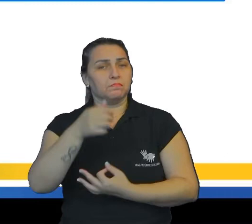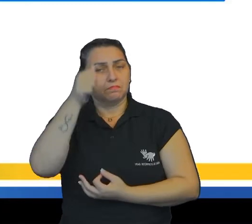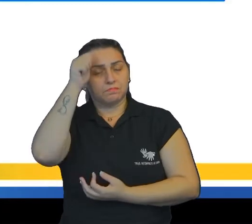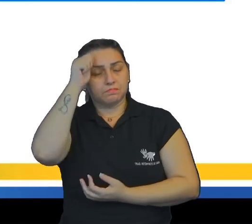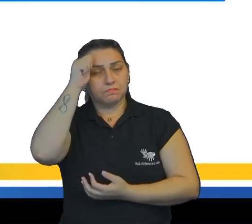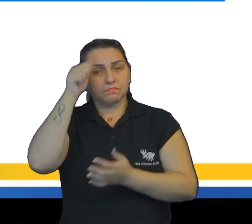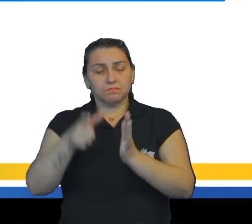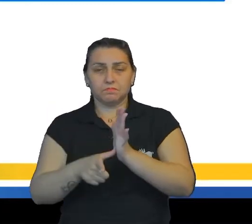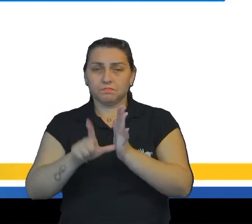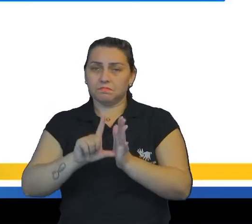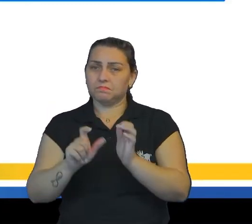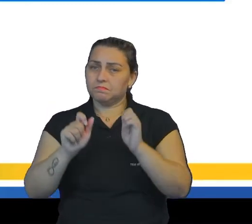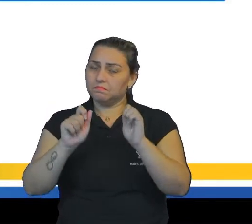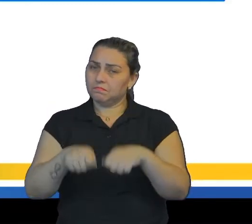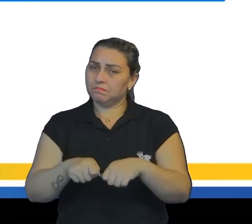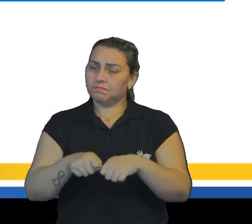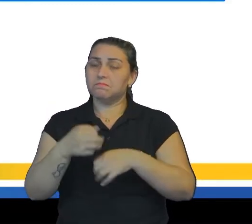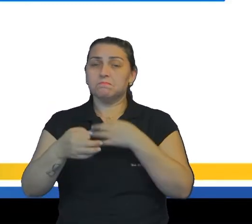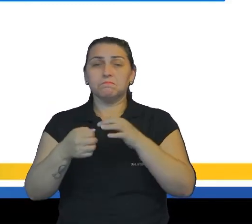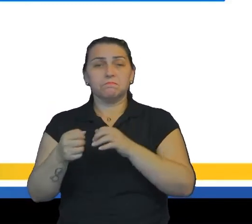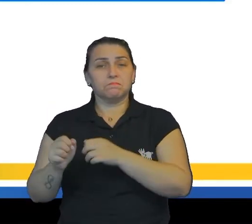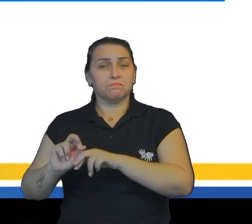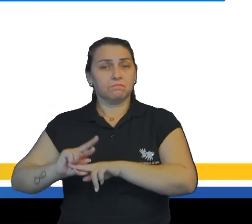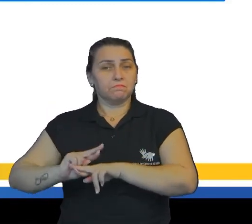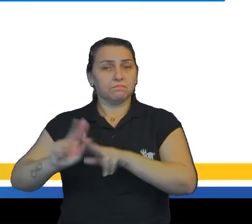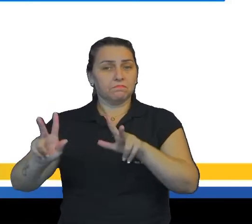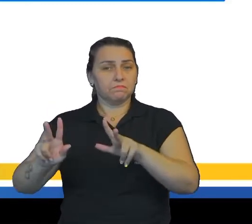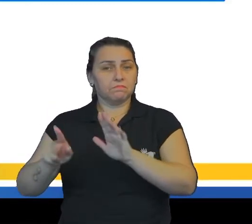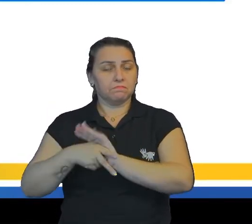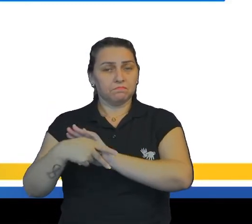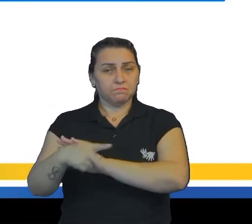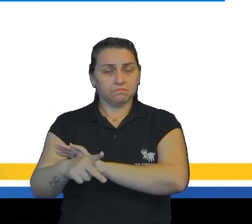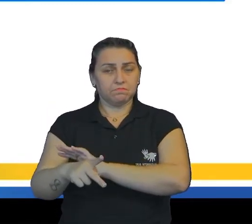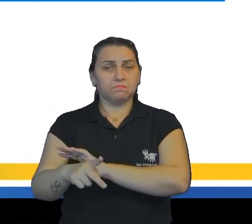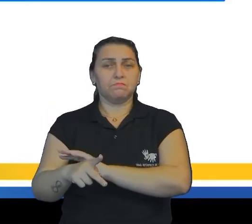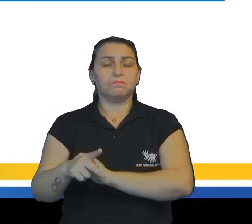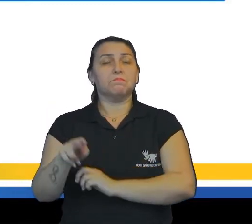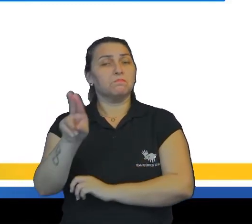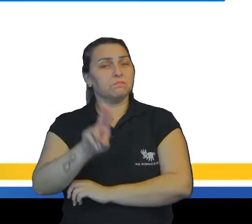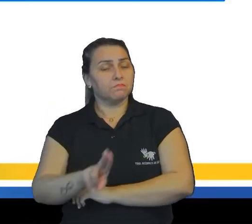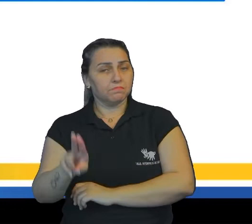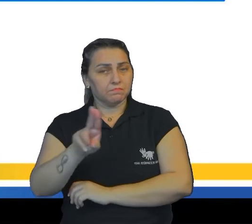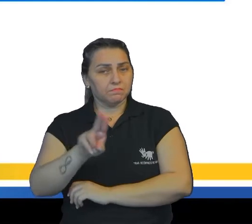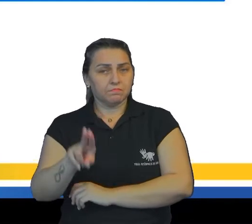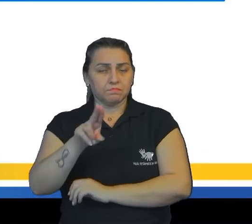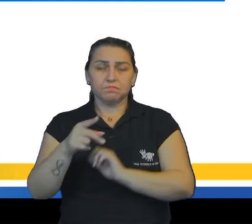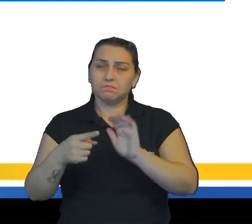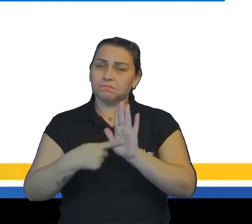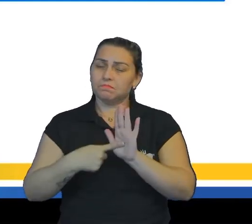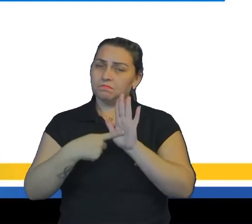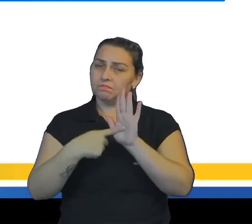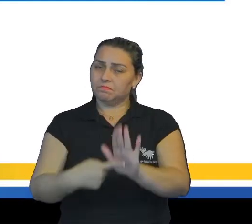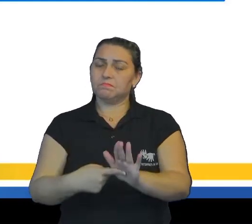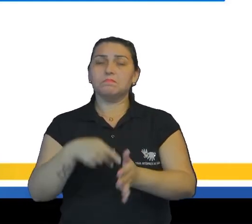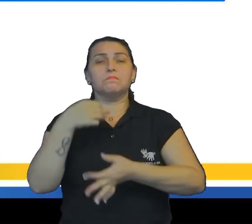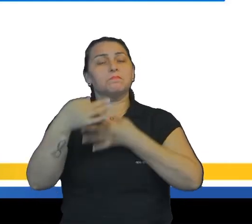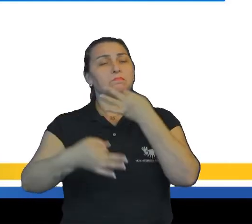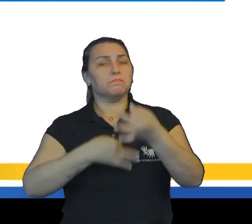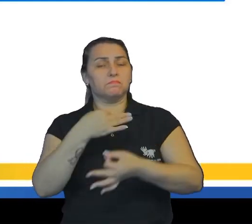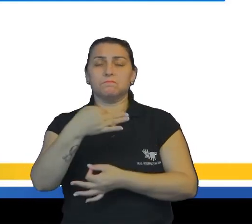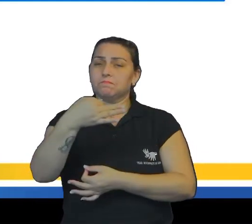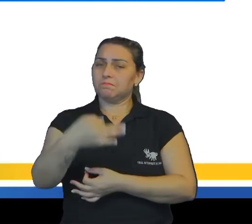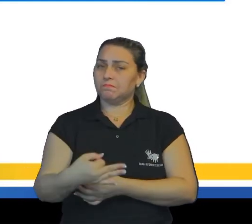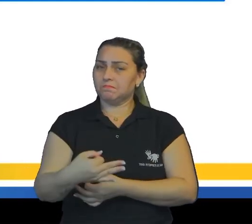autor antecipa um possível argumento contrário ao seu e usam para mostrar que seu ponto de vista